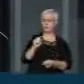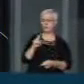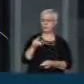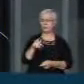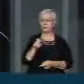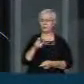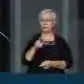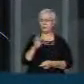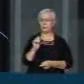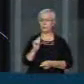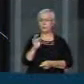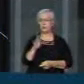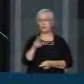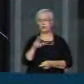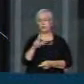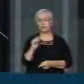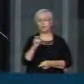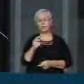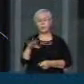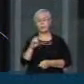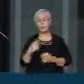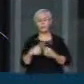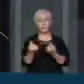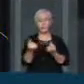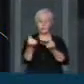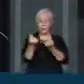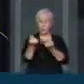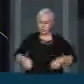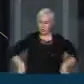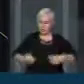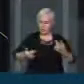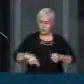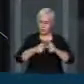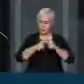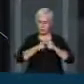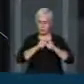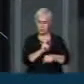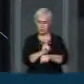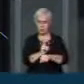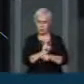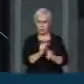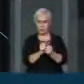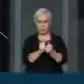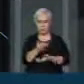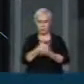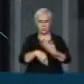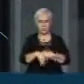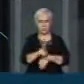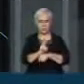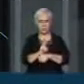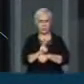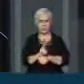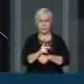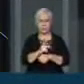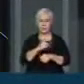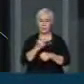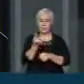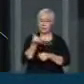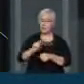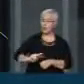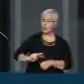vez que os valores gastos com manutenção e gestão se aproximam do dobro